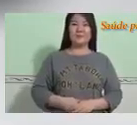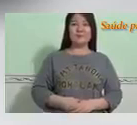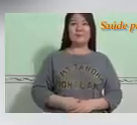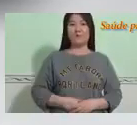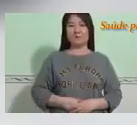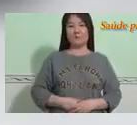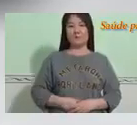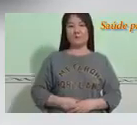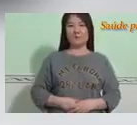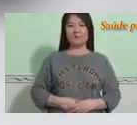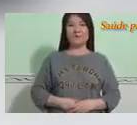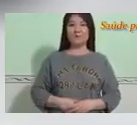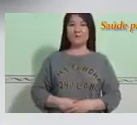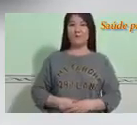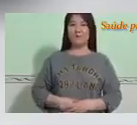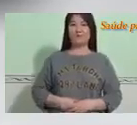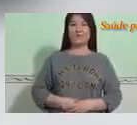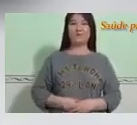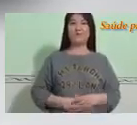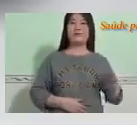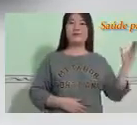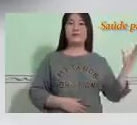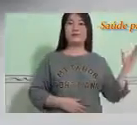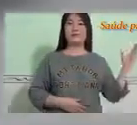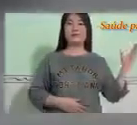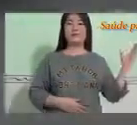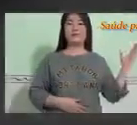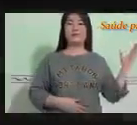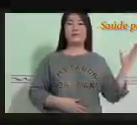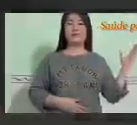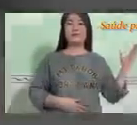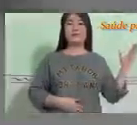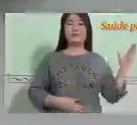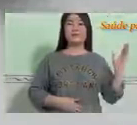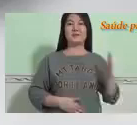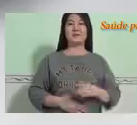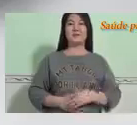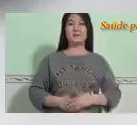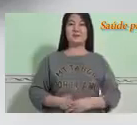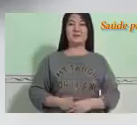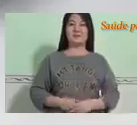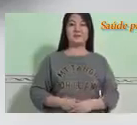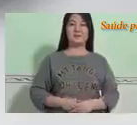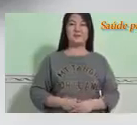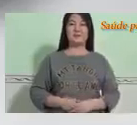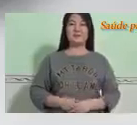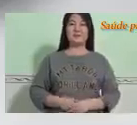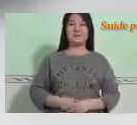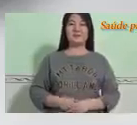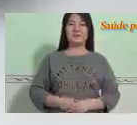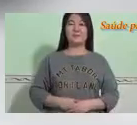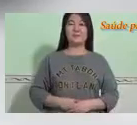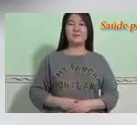P S O E A L T U R D A C R I A N C cedilha A N T R E 6 M S S